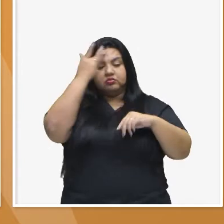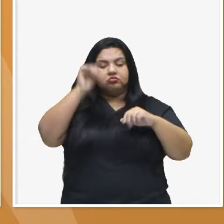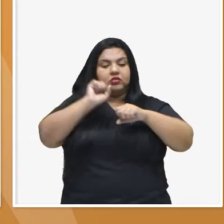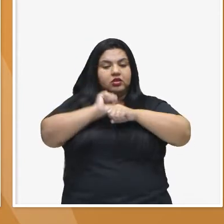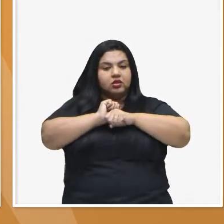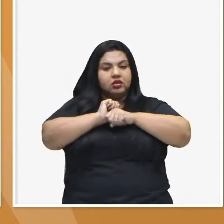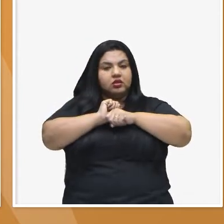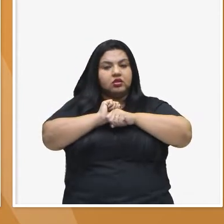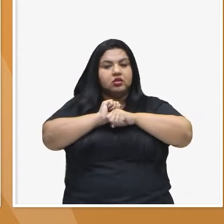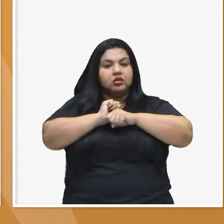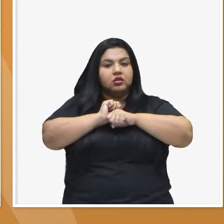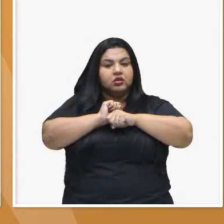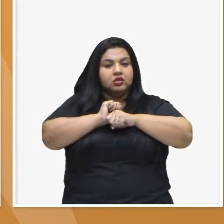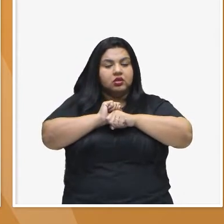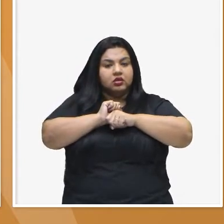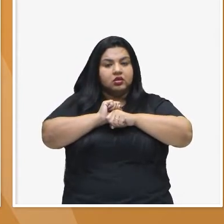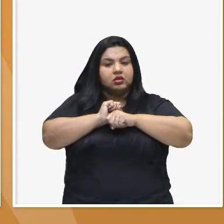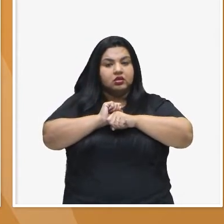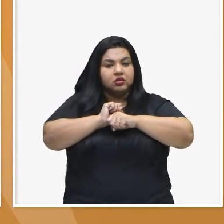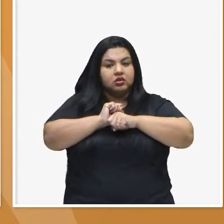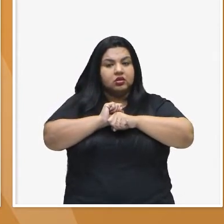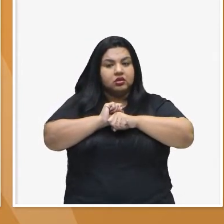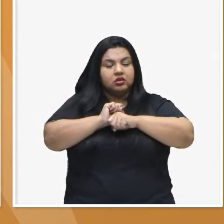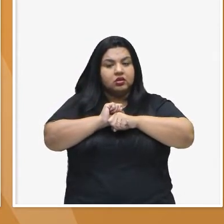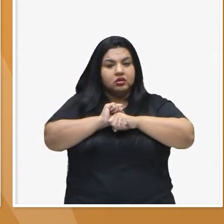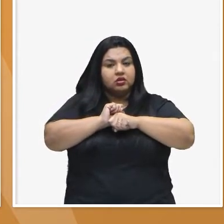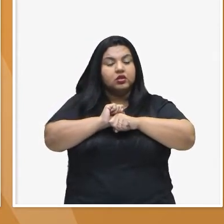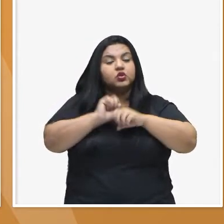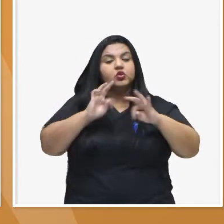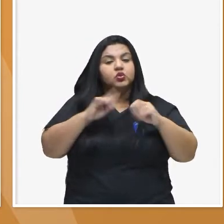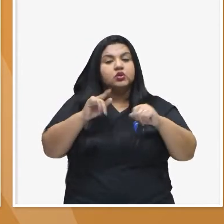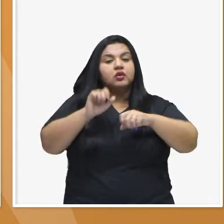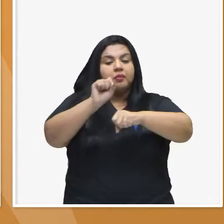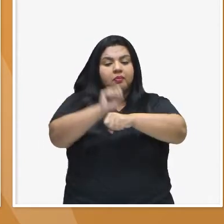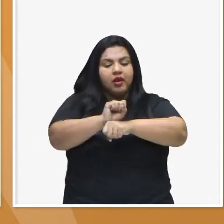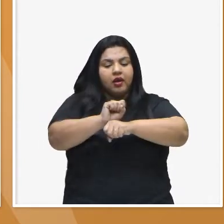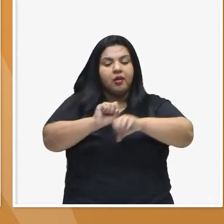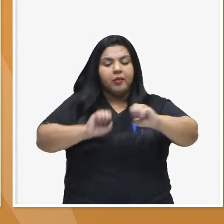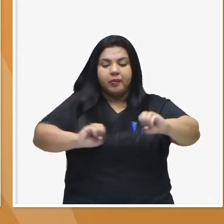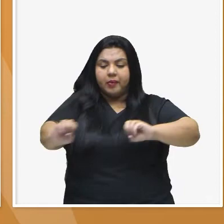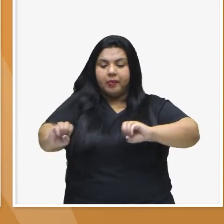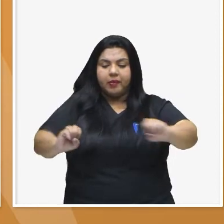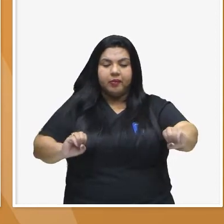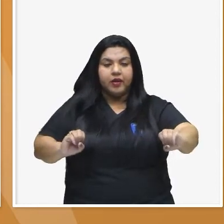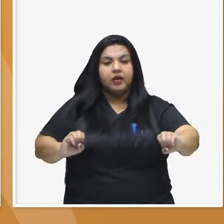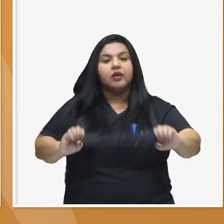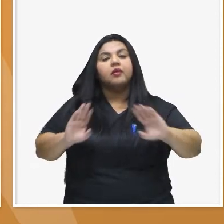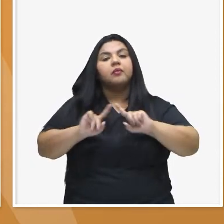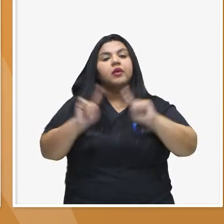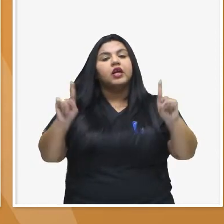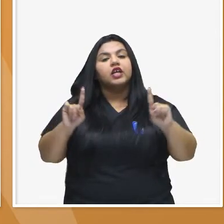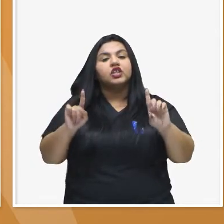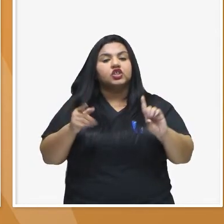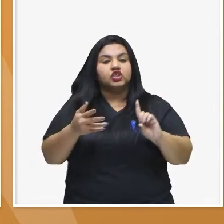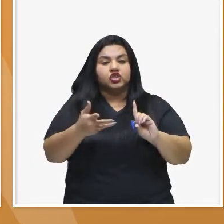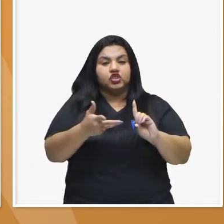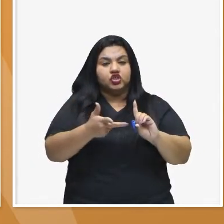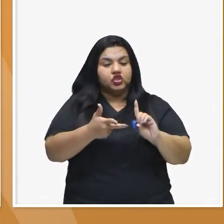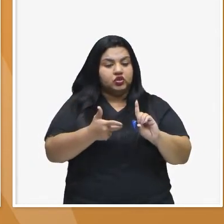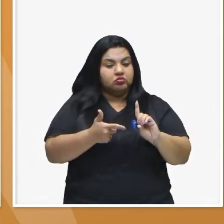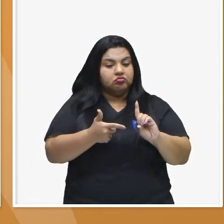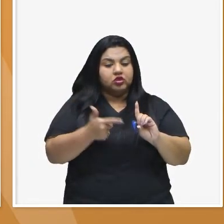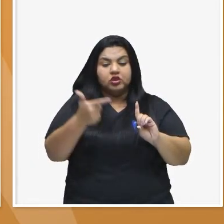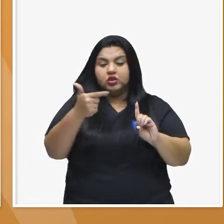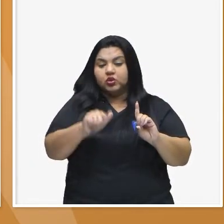seus tacos, né, vai parar todas as bolas na mesa. Não é isso? Na dialética não existe essa parada,